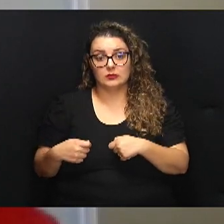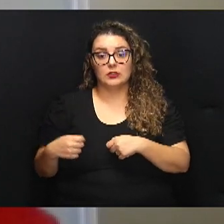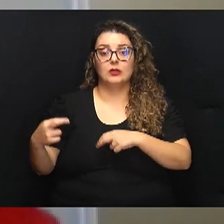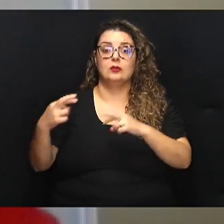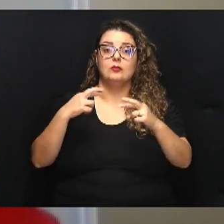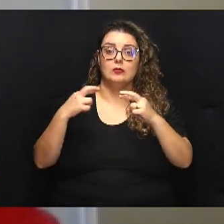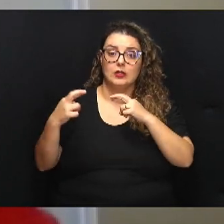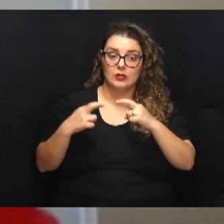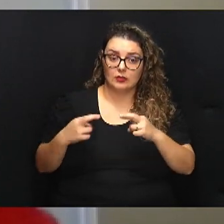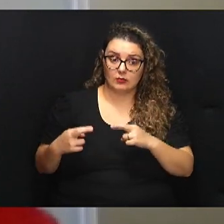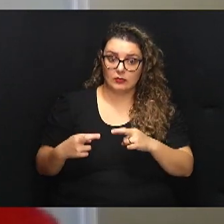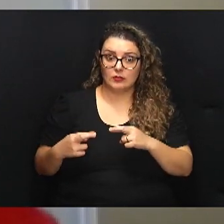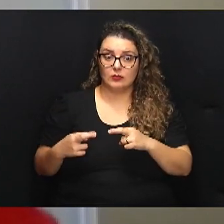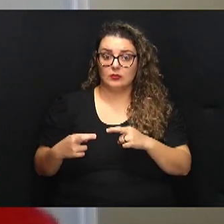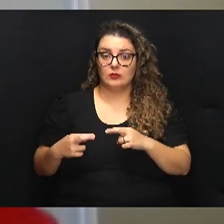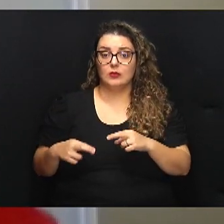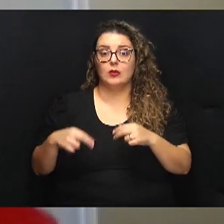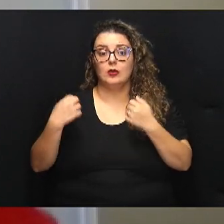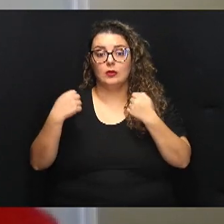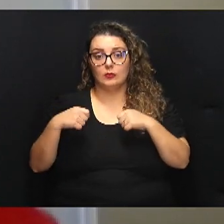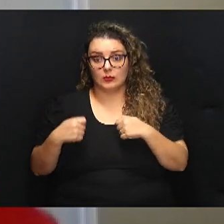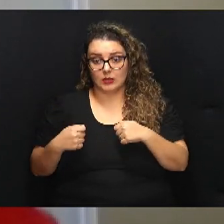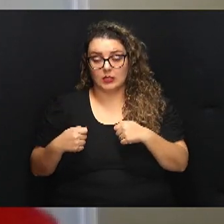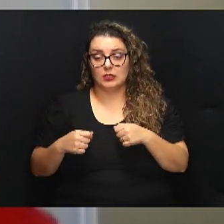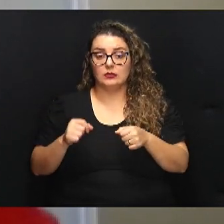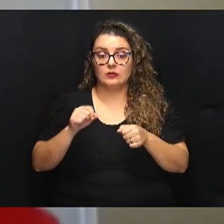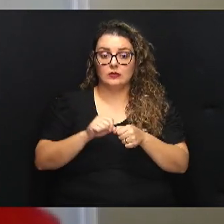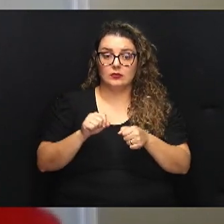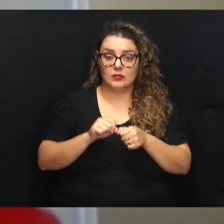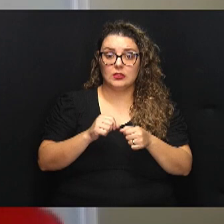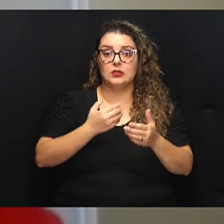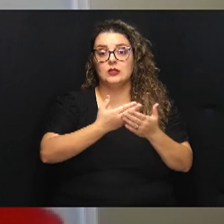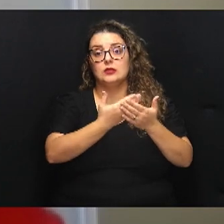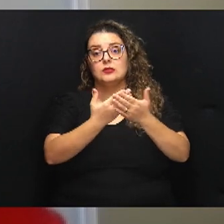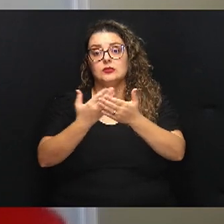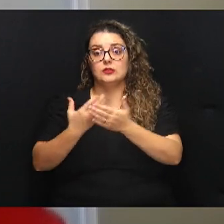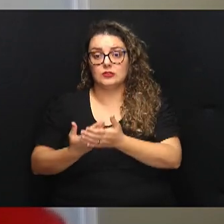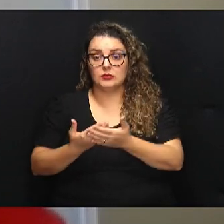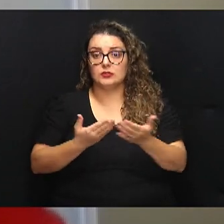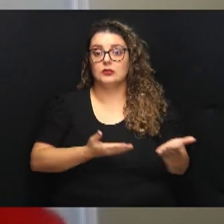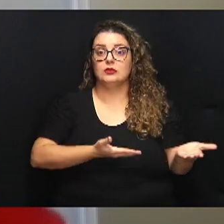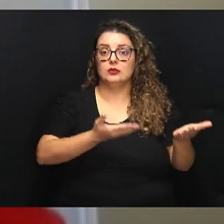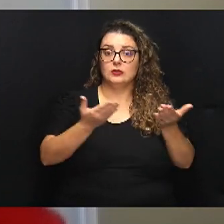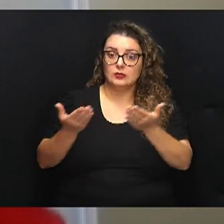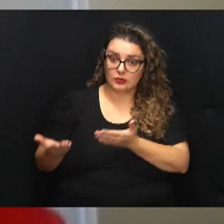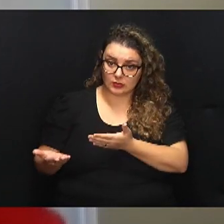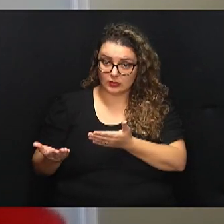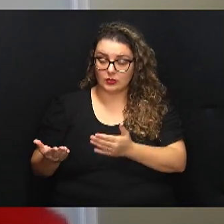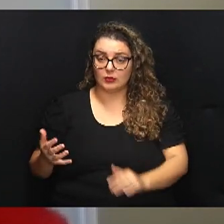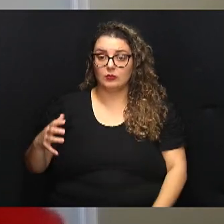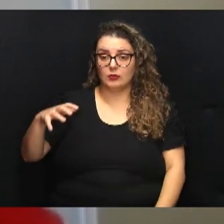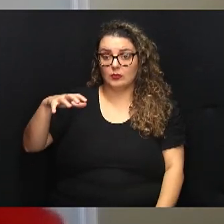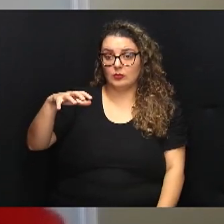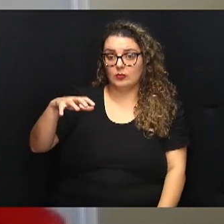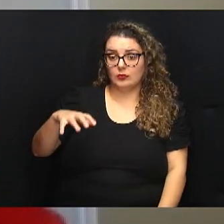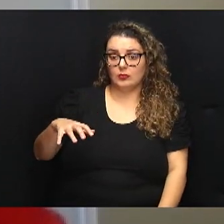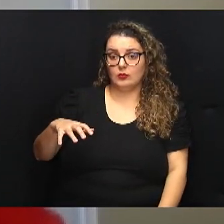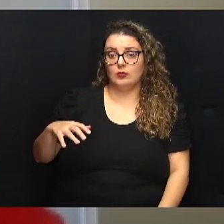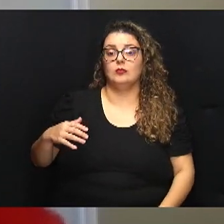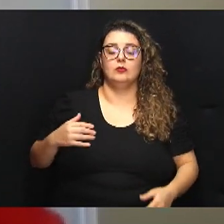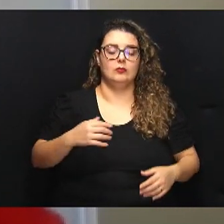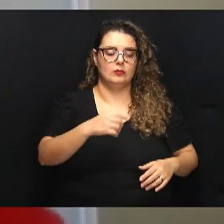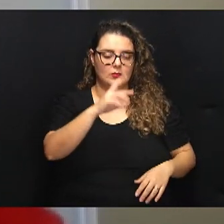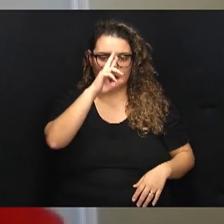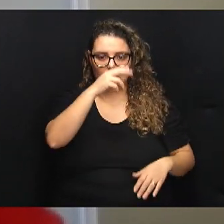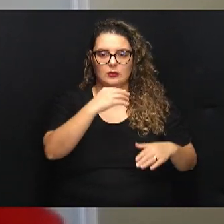análise, eles necessitam a realização de estudos a serem apresentados pelo empreendedor ao